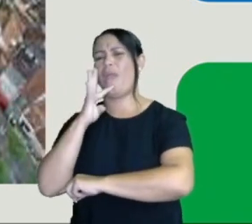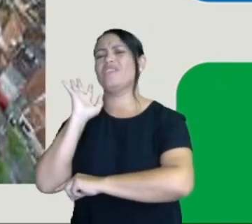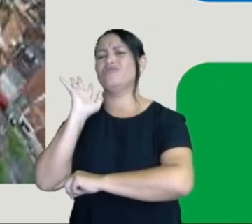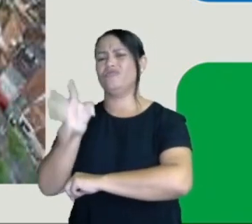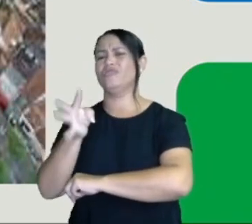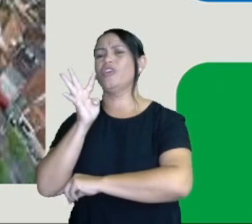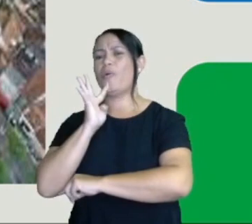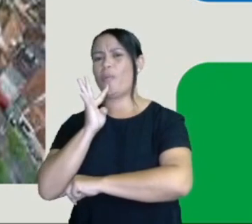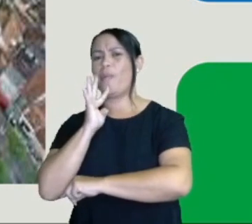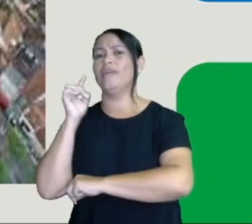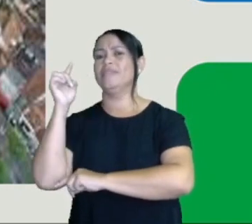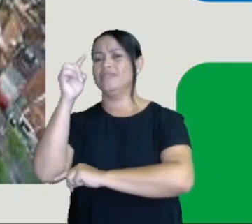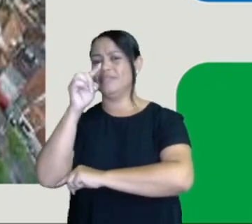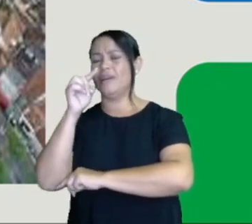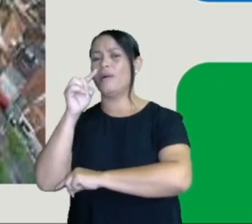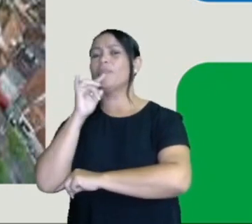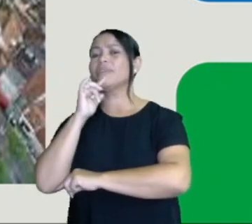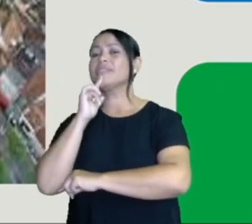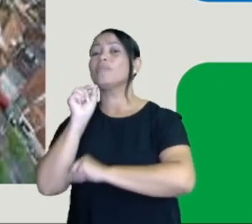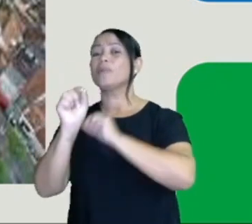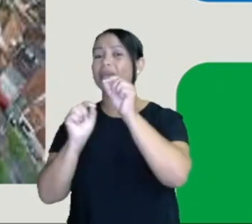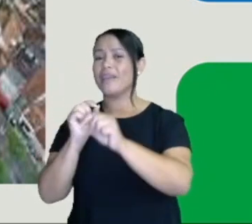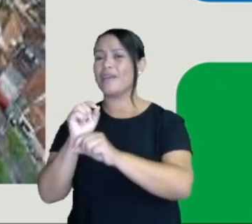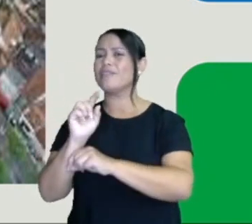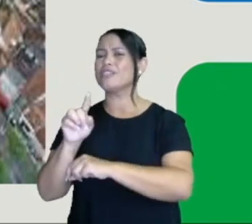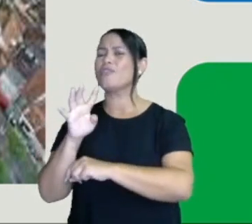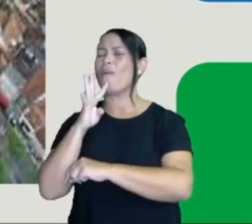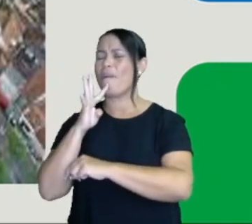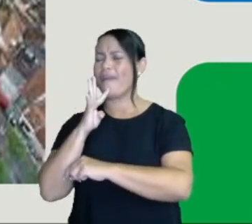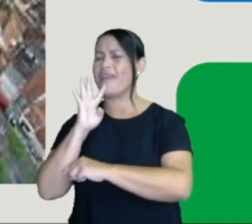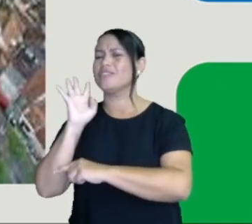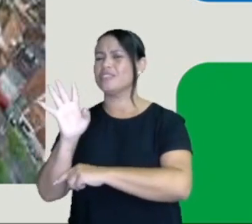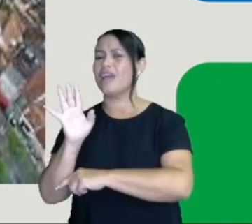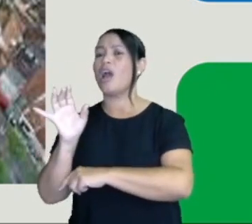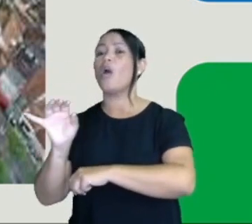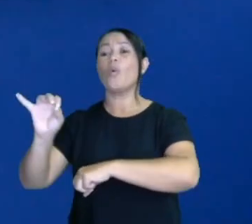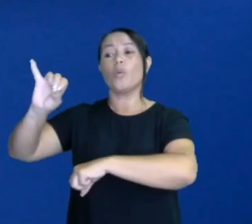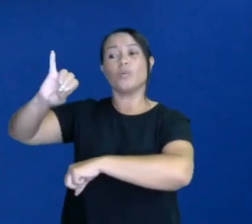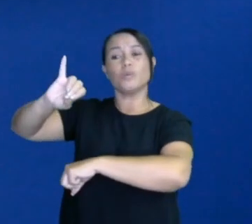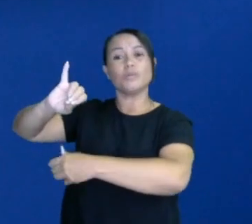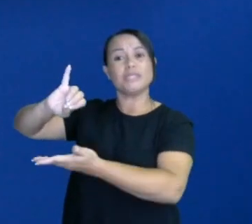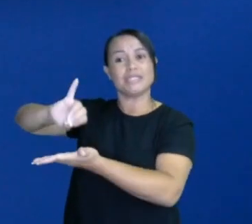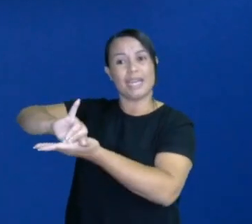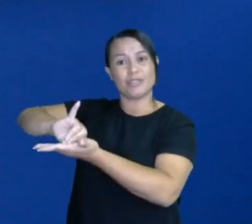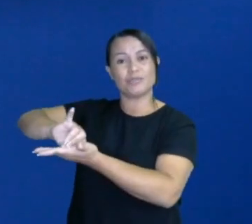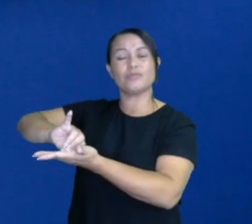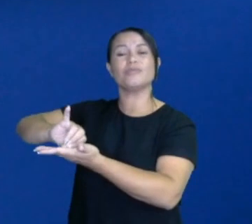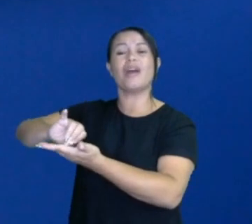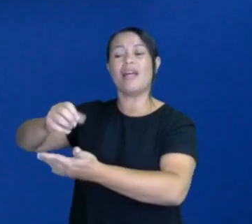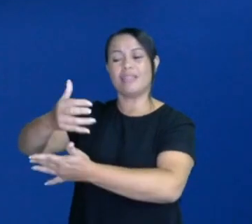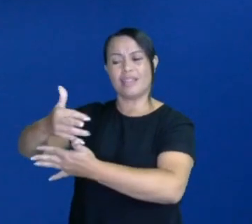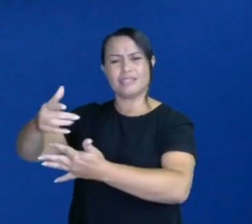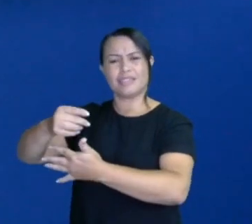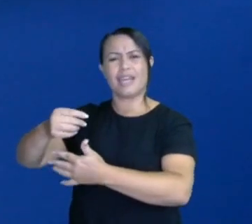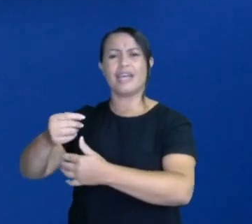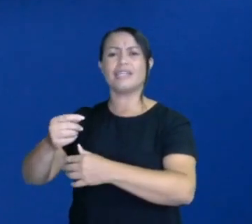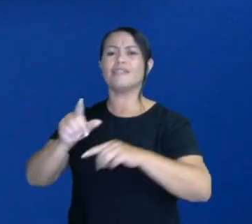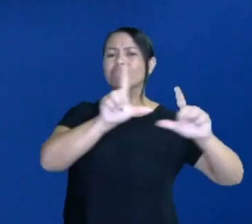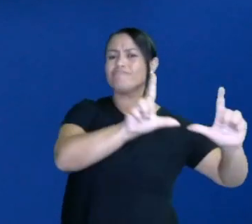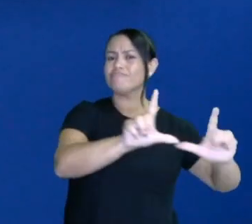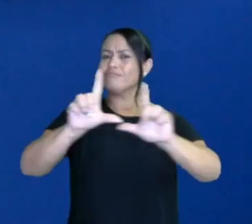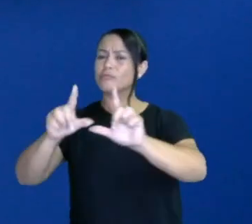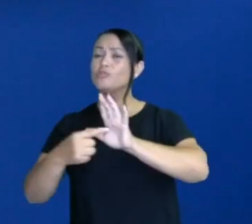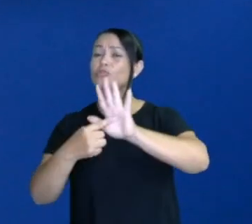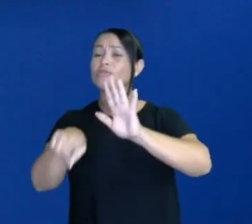já conhece o centro da cidade. Eu coloquei esses 2 pontos aí para facilitar o conhecimento de vocês